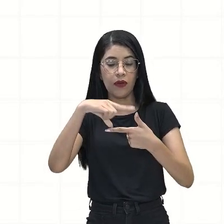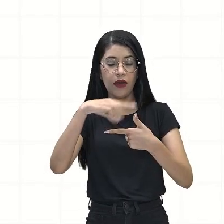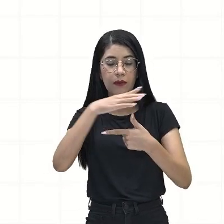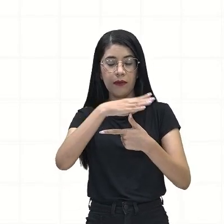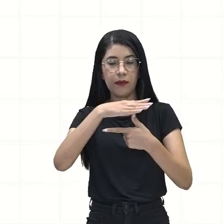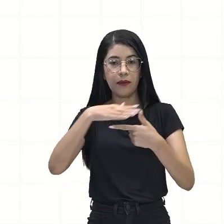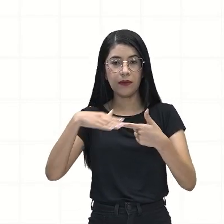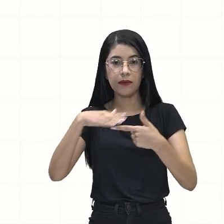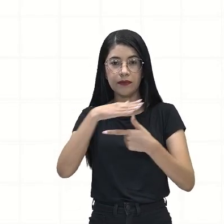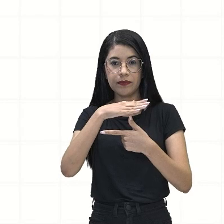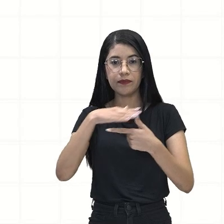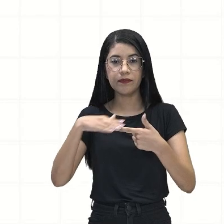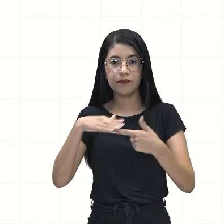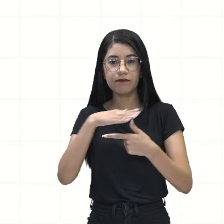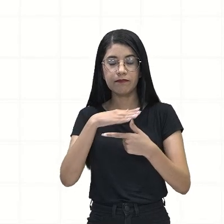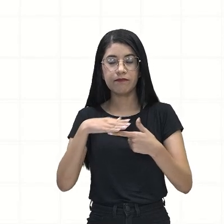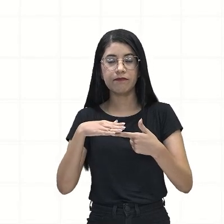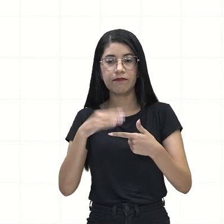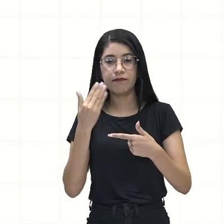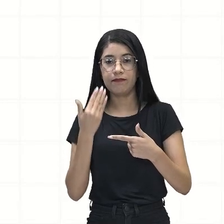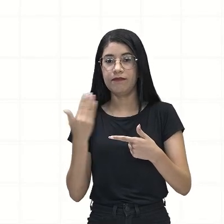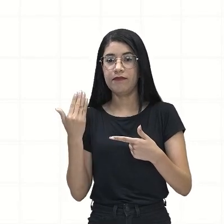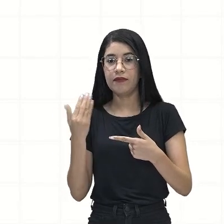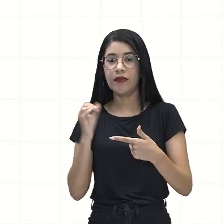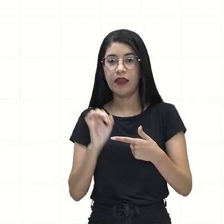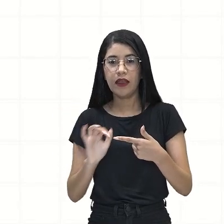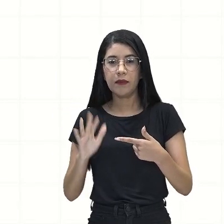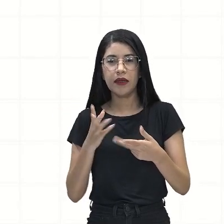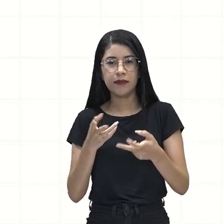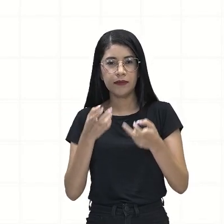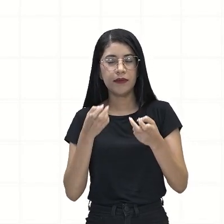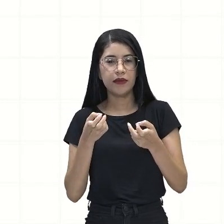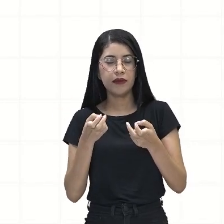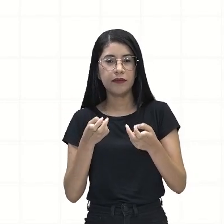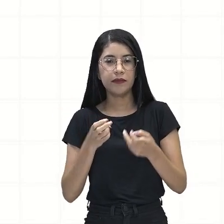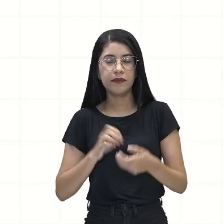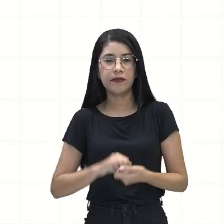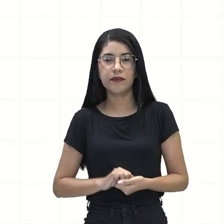também vou ligar aqui no Y. Olha só, olha o que a gente